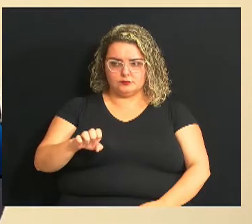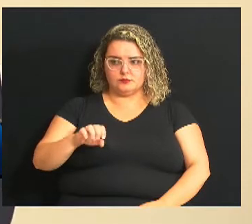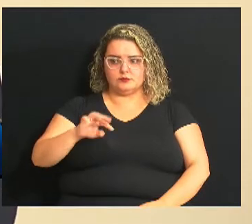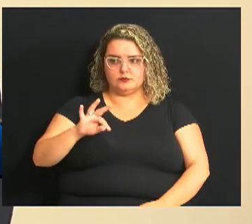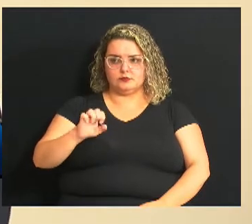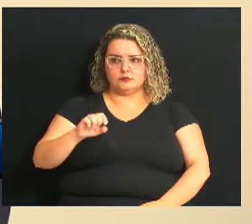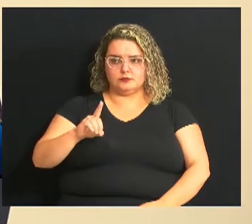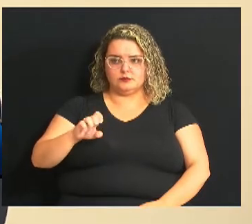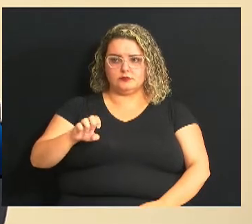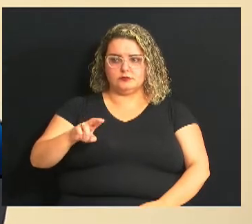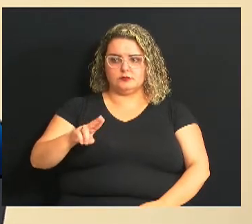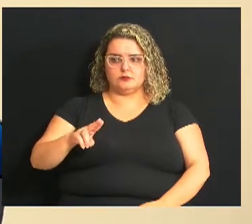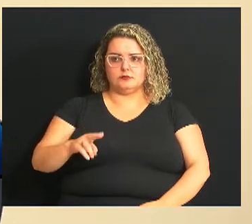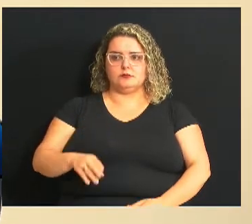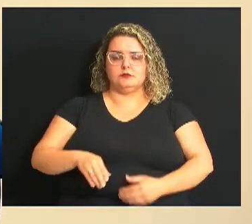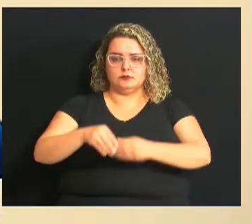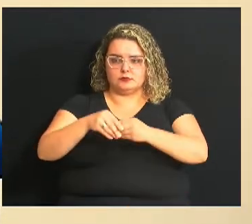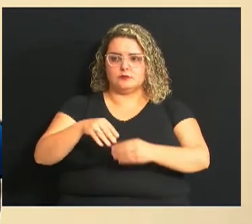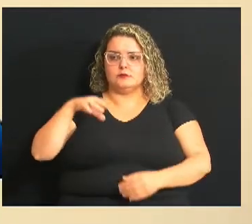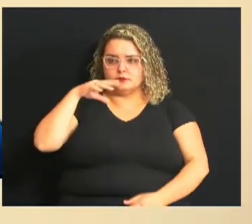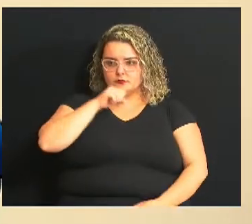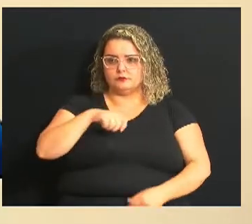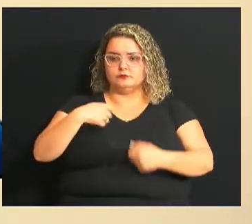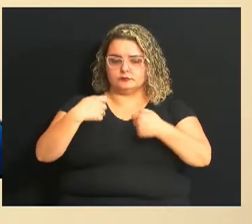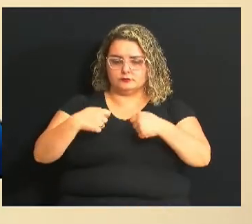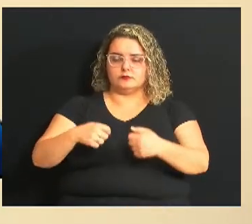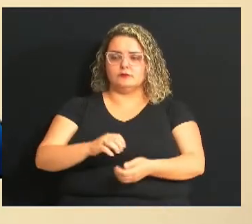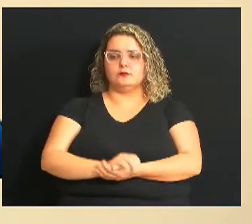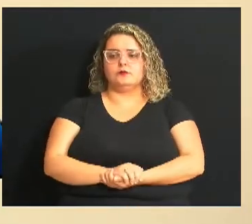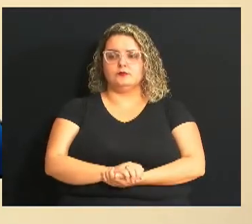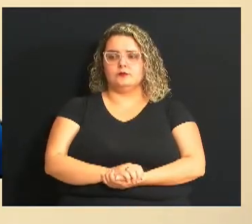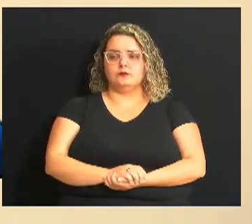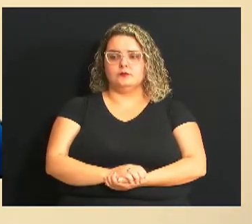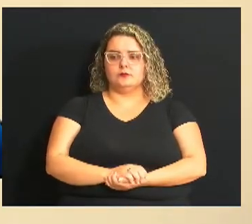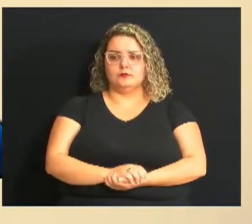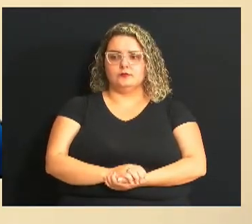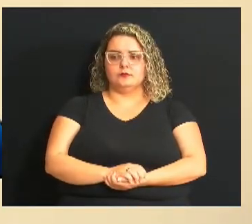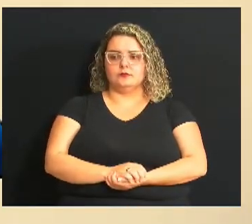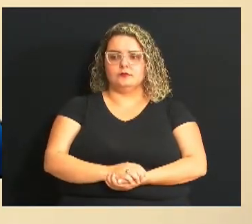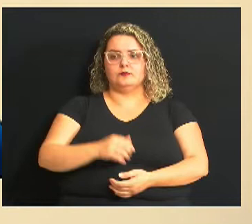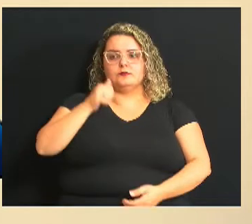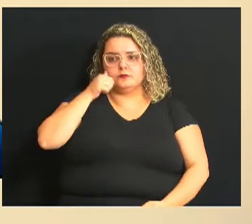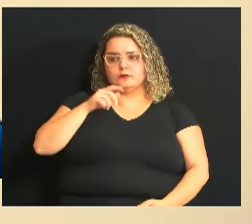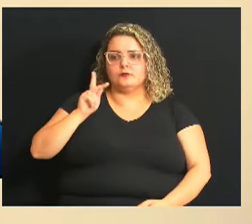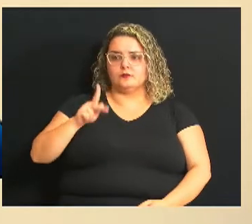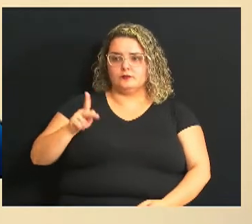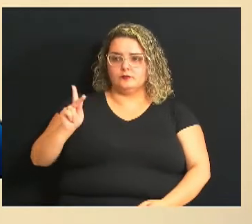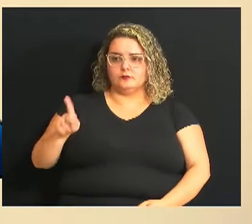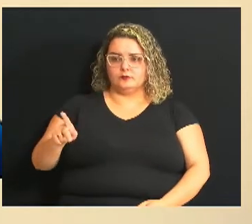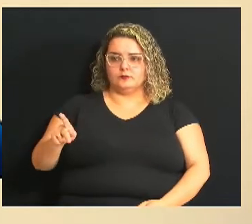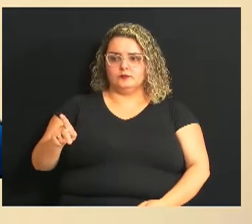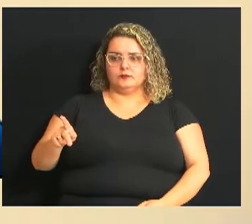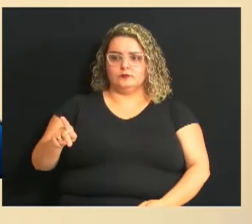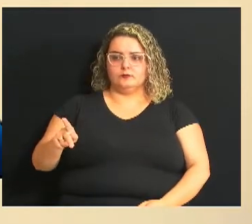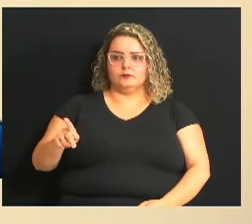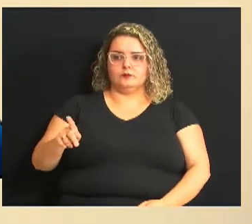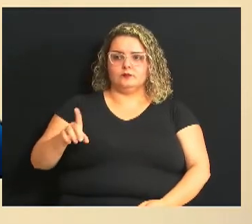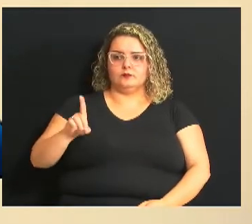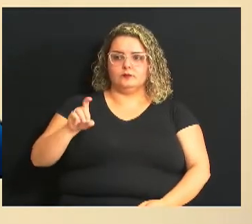fazer um cumprimento rápido, mas necessário, à professora